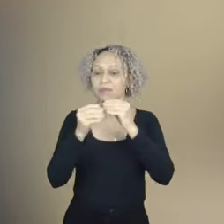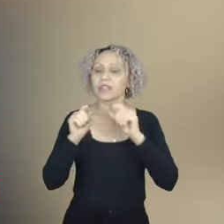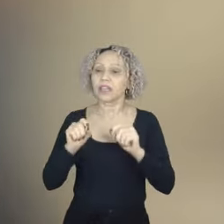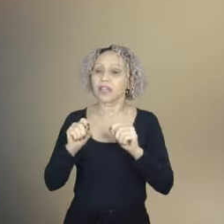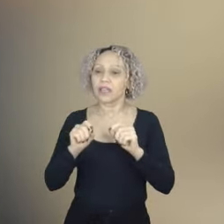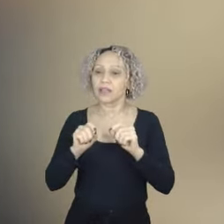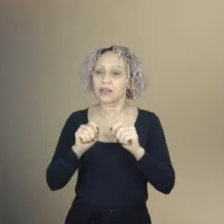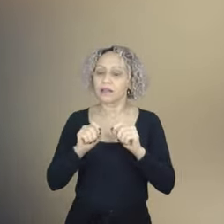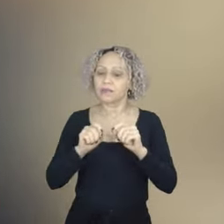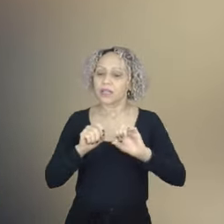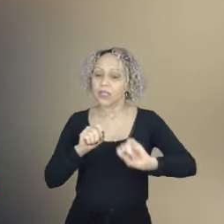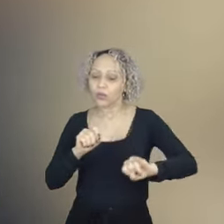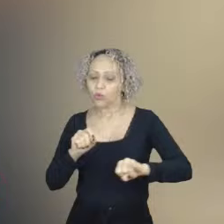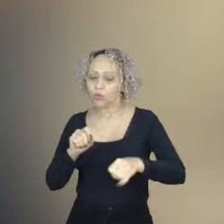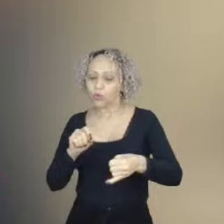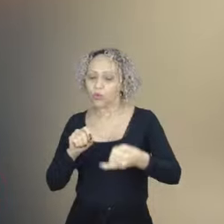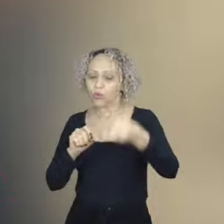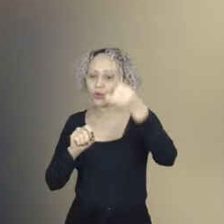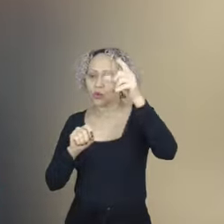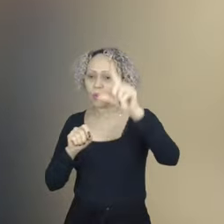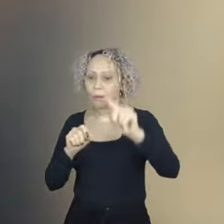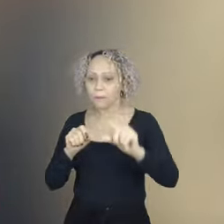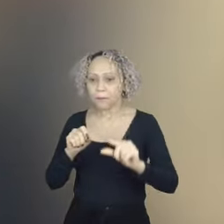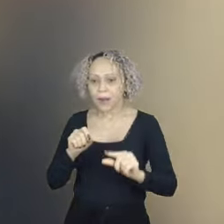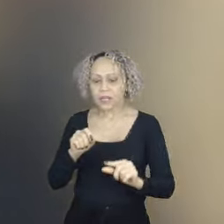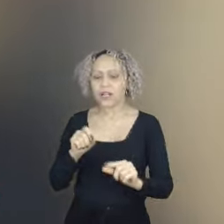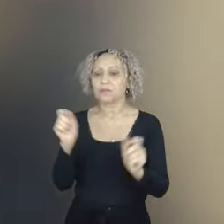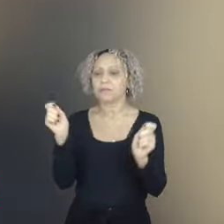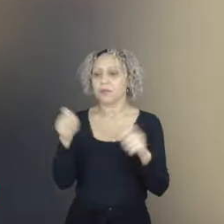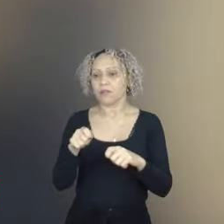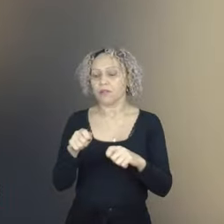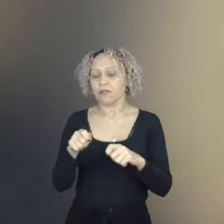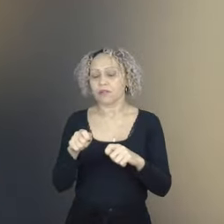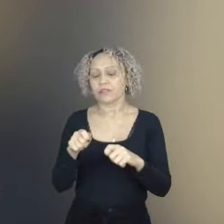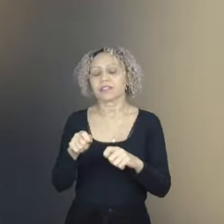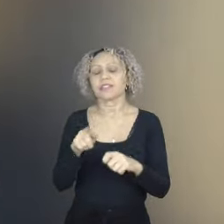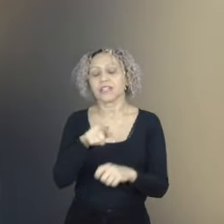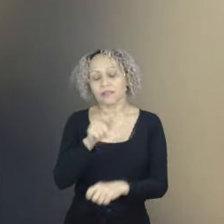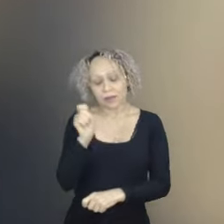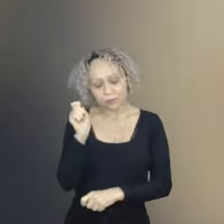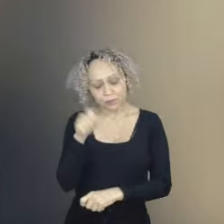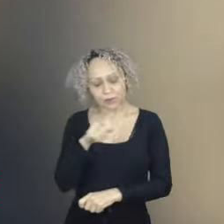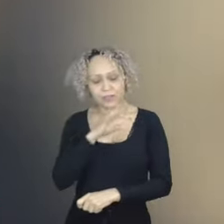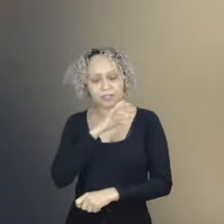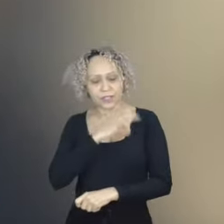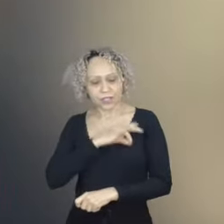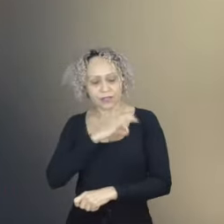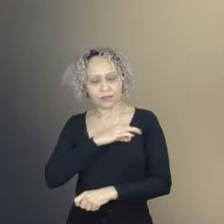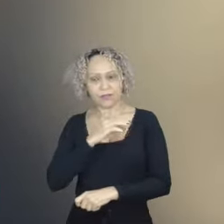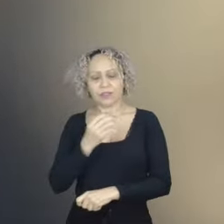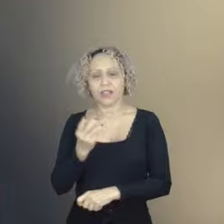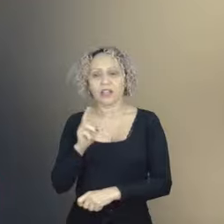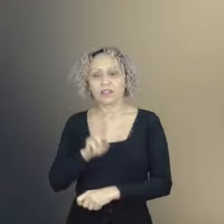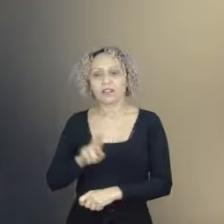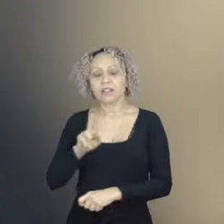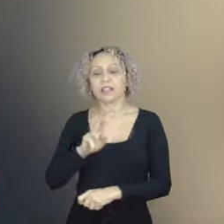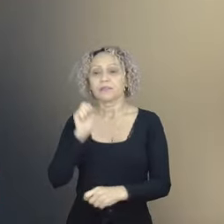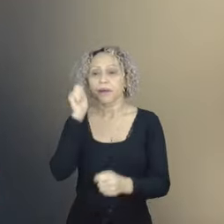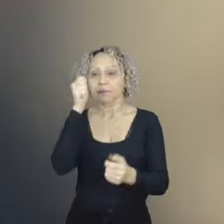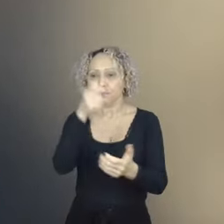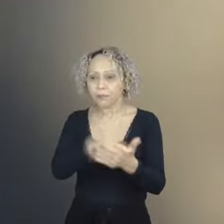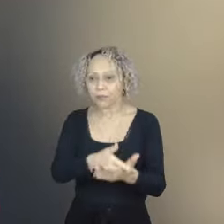de juros que ele vai contratar e vai caber no seu orçamento, portanto, a possibilidade dele